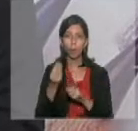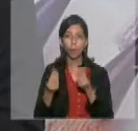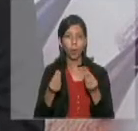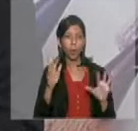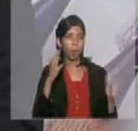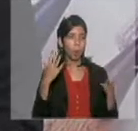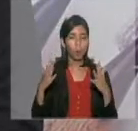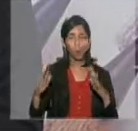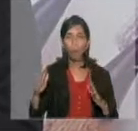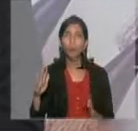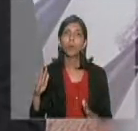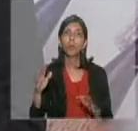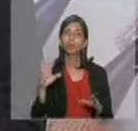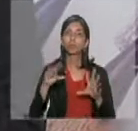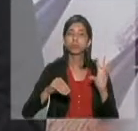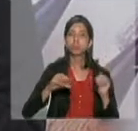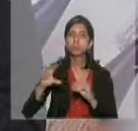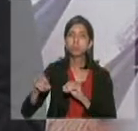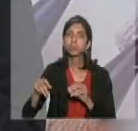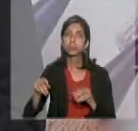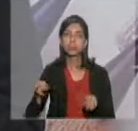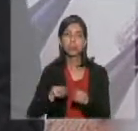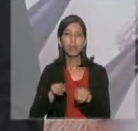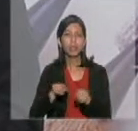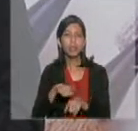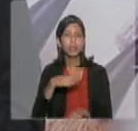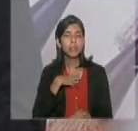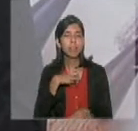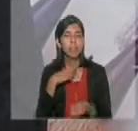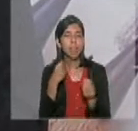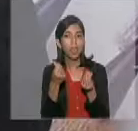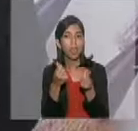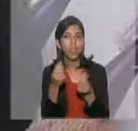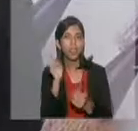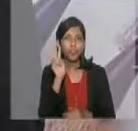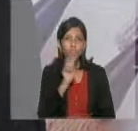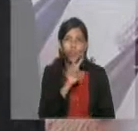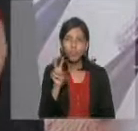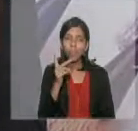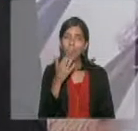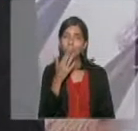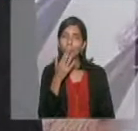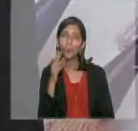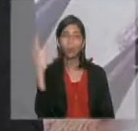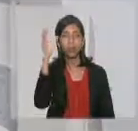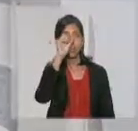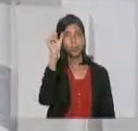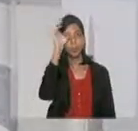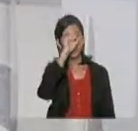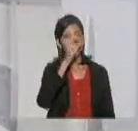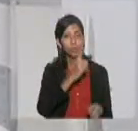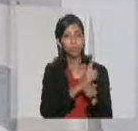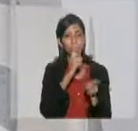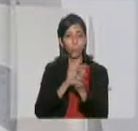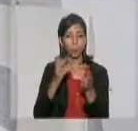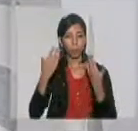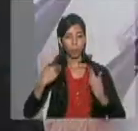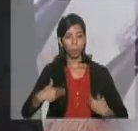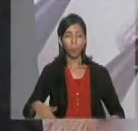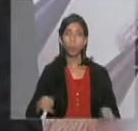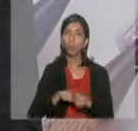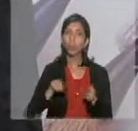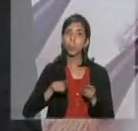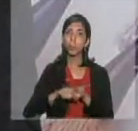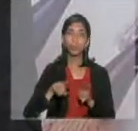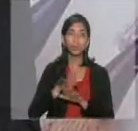desenvolvimento da coordenação motora dela, ela já vai vendo a textura, a cor, né, o processo de aprendizagem, descoberta do corpo dela